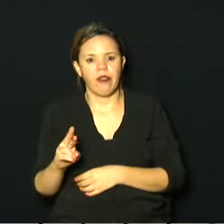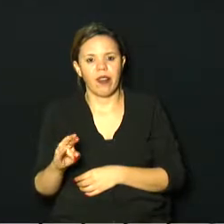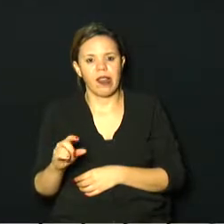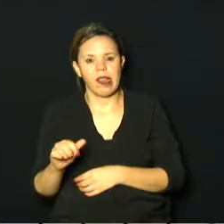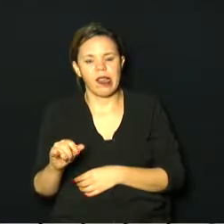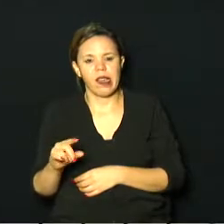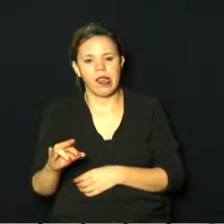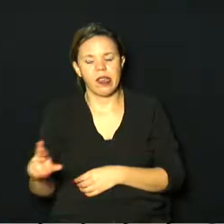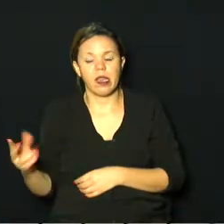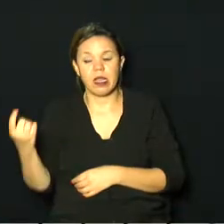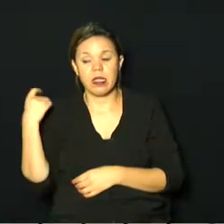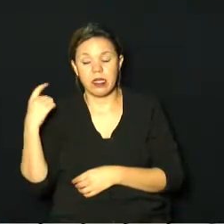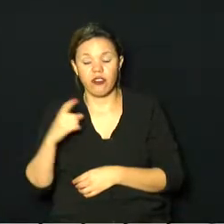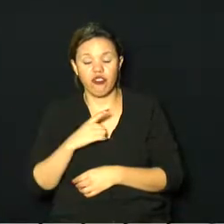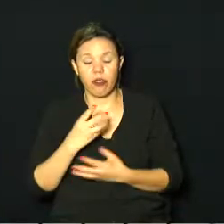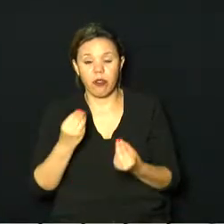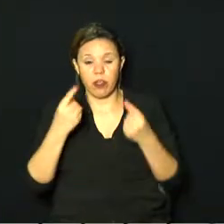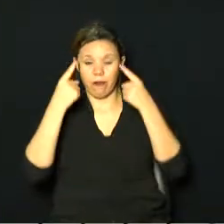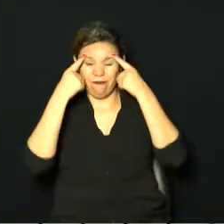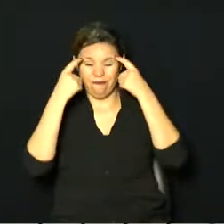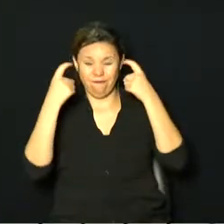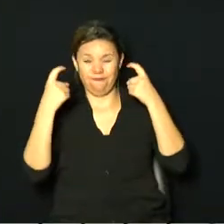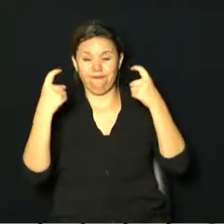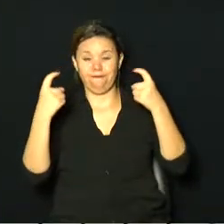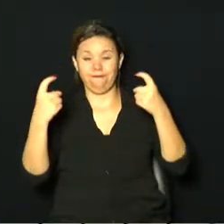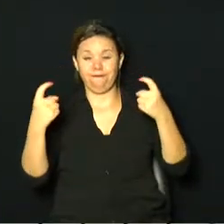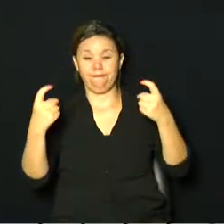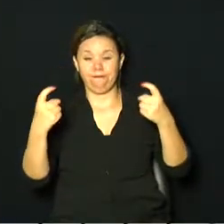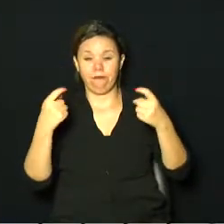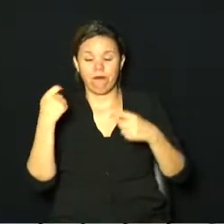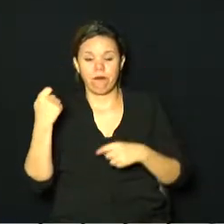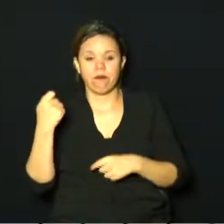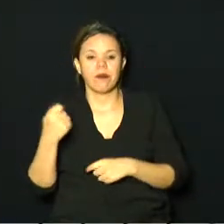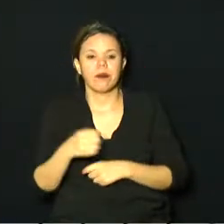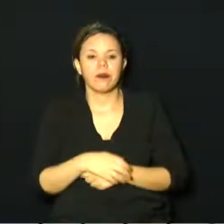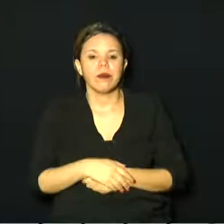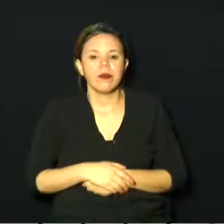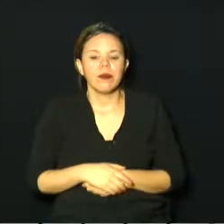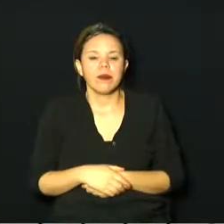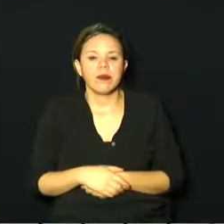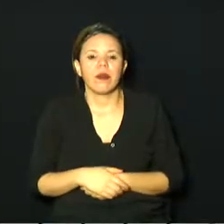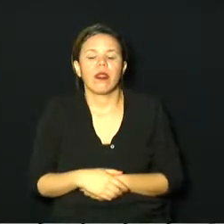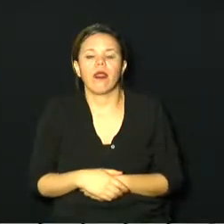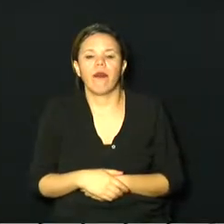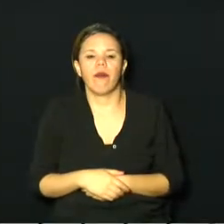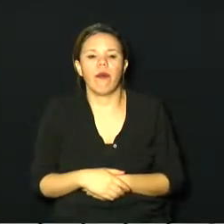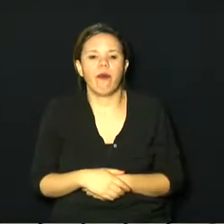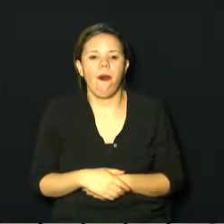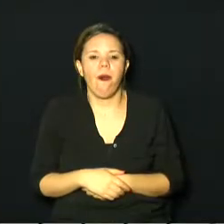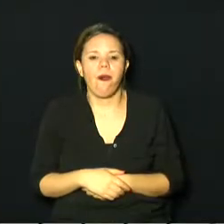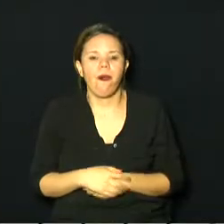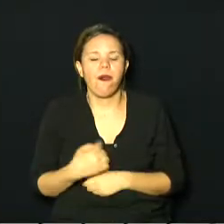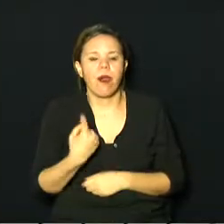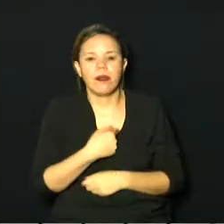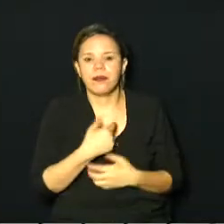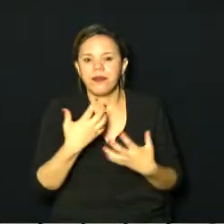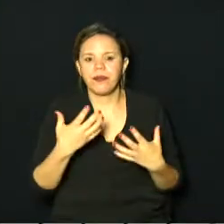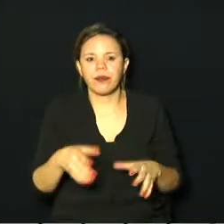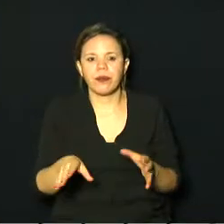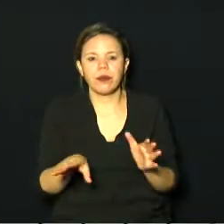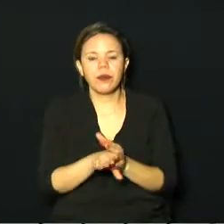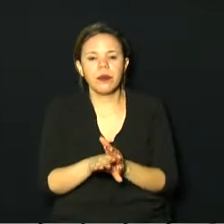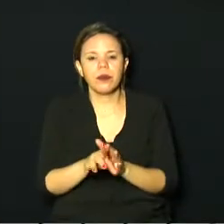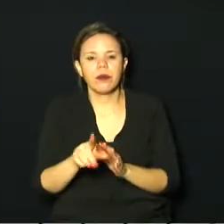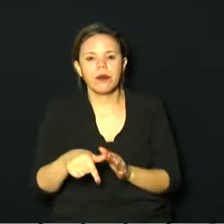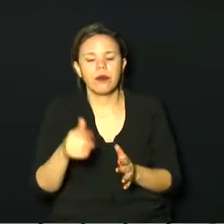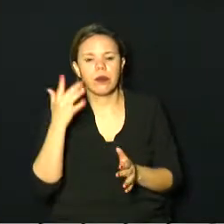de violência extremamente grave, e que nós não queremos que chegue a isso. Eu